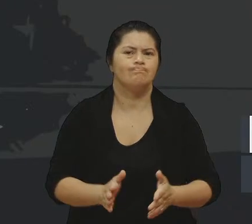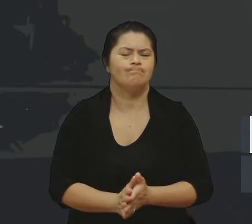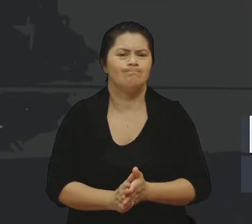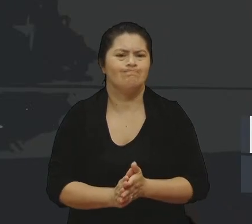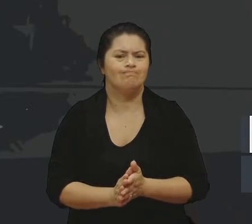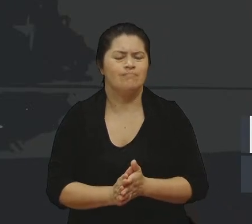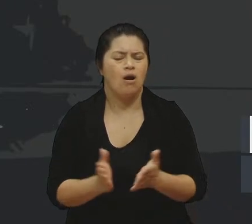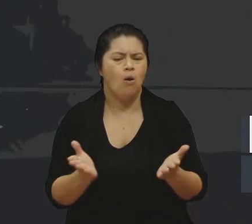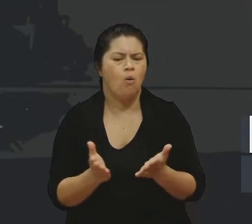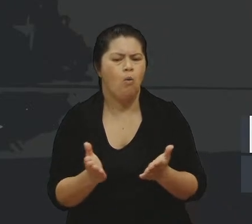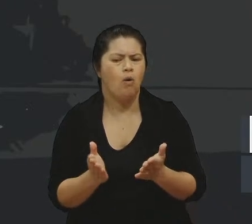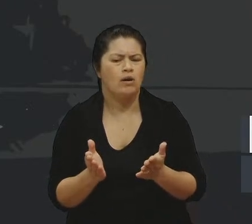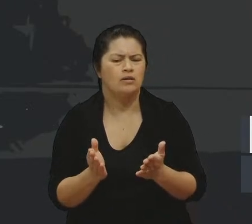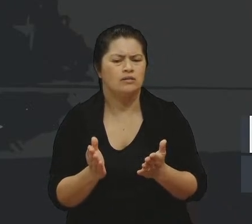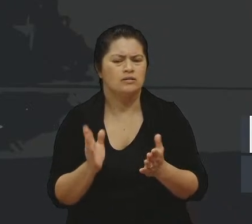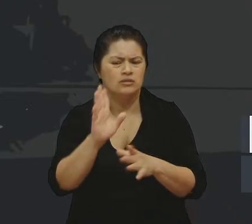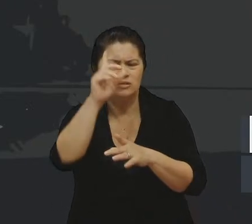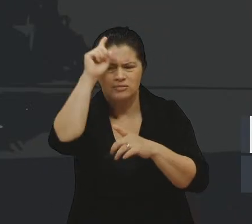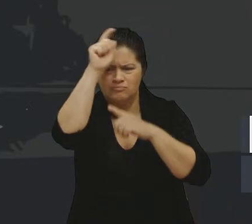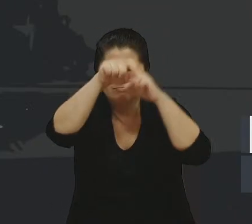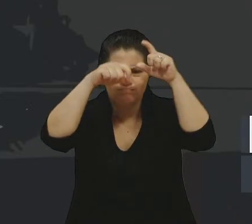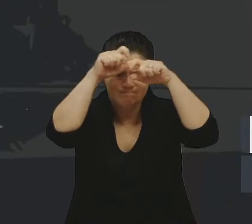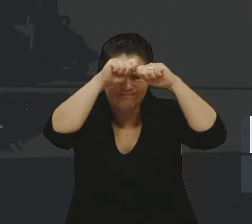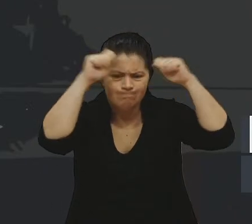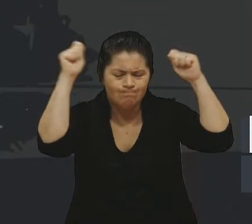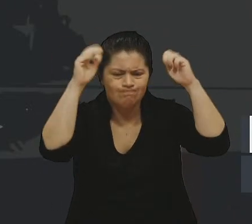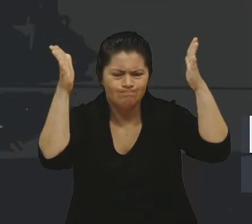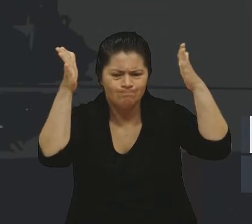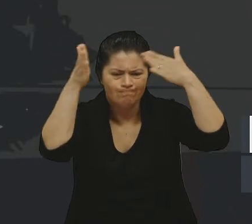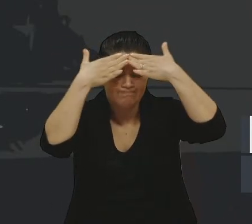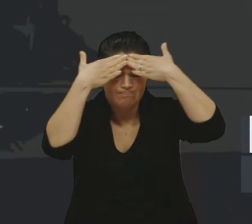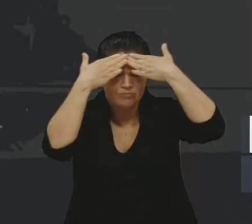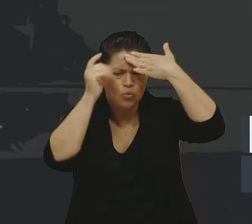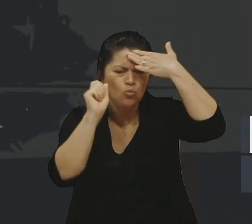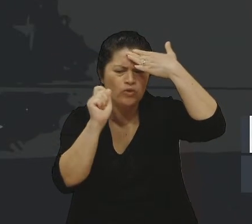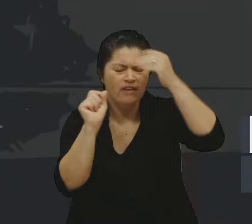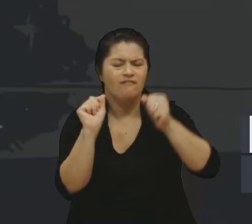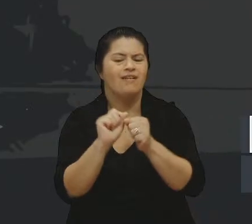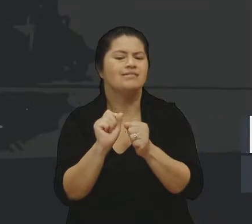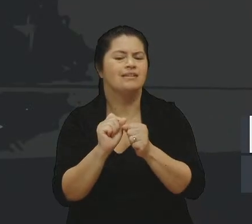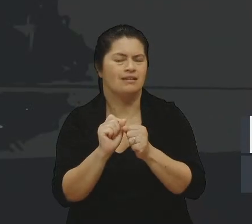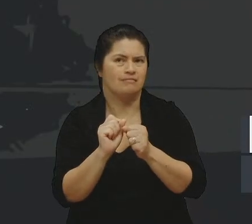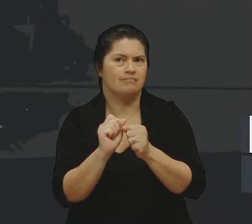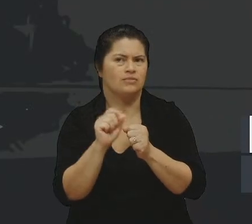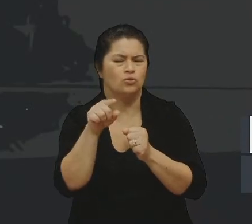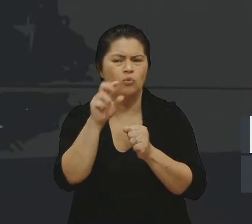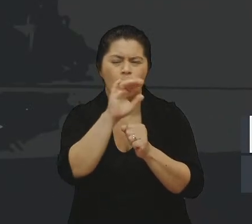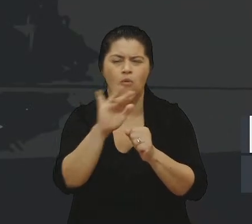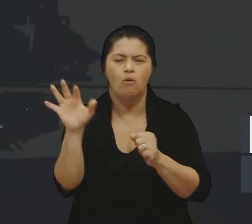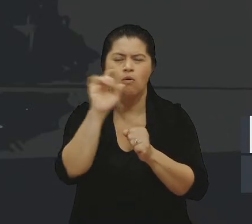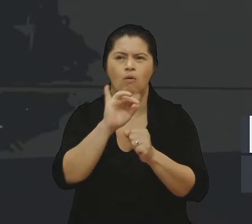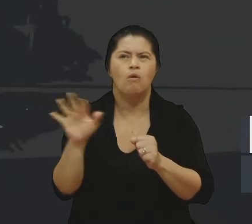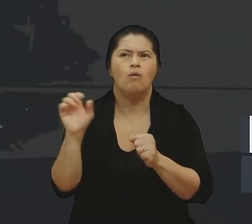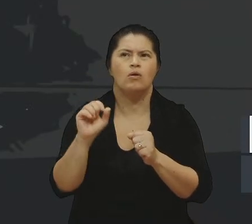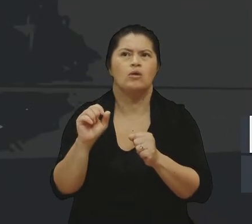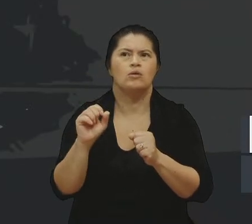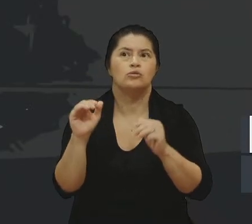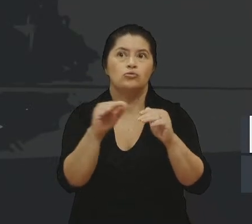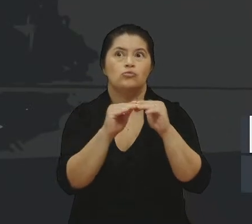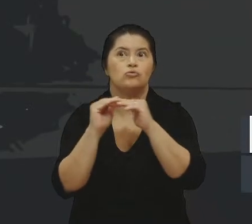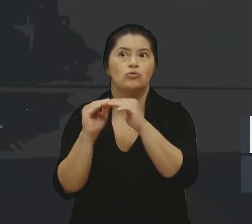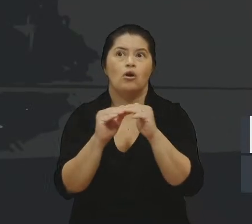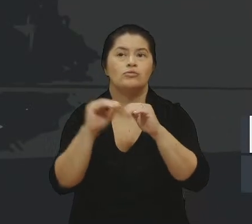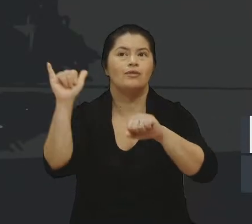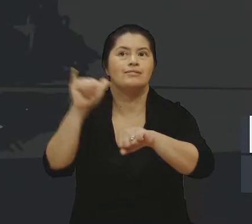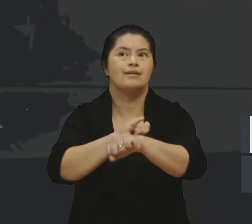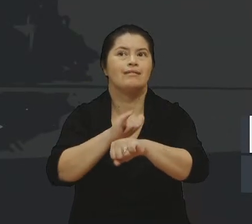cabeça entre 22 e 23. Porque o que eu fiz aí? Vocês estão vendo que está escrito ali que eu busquei um sócio estratégico? Eu não sabia